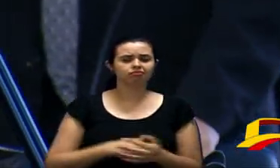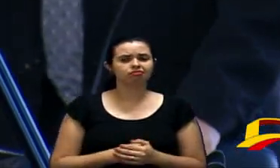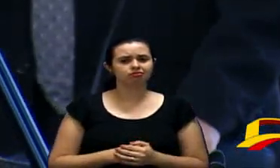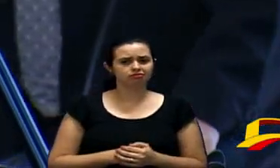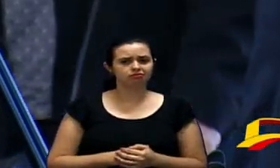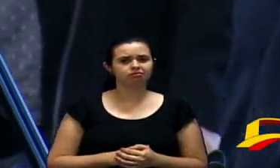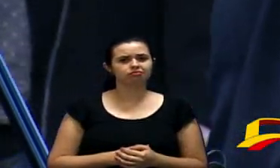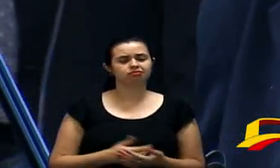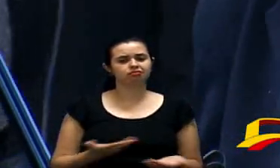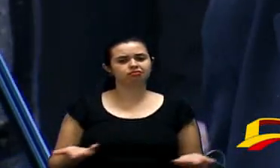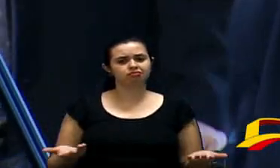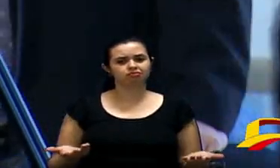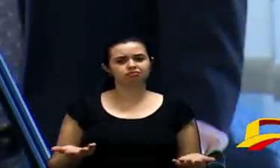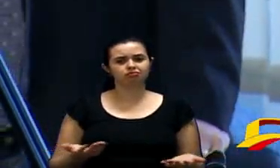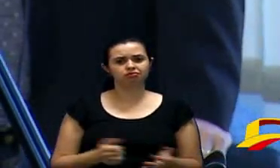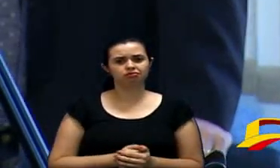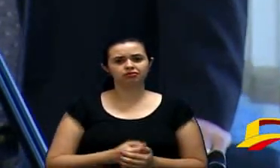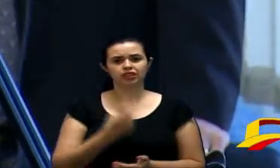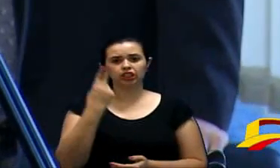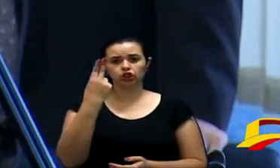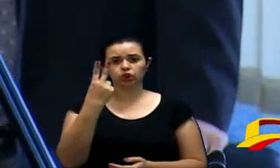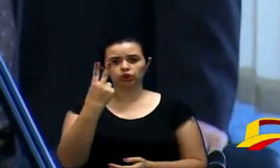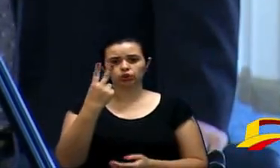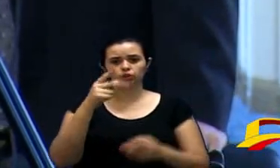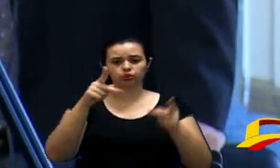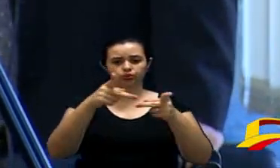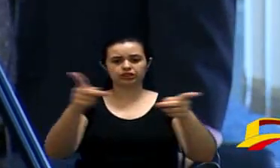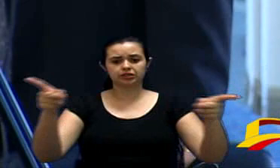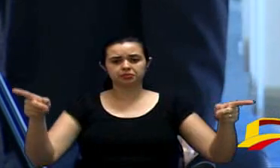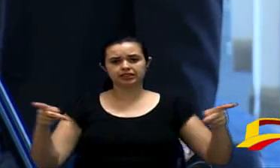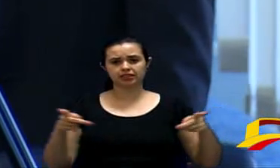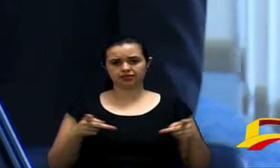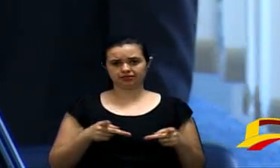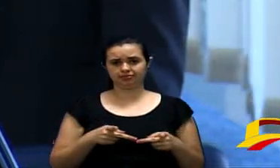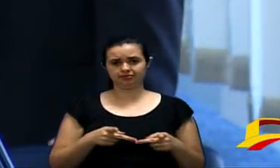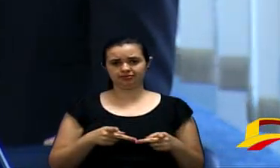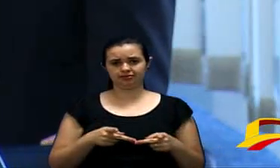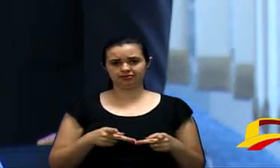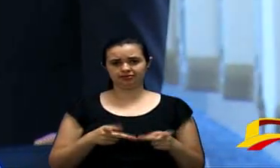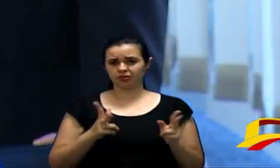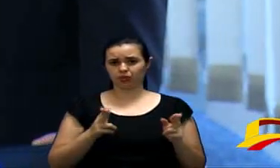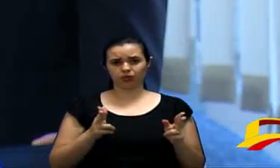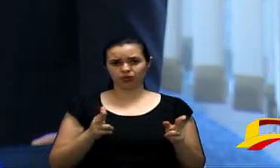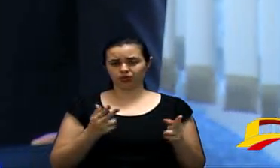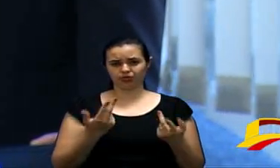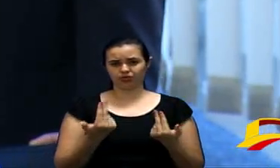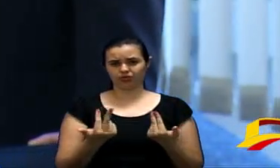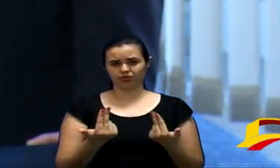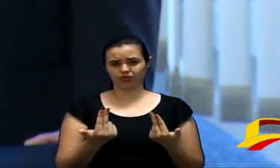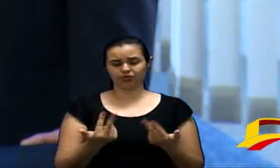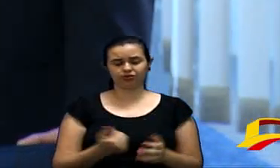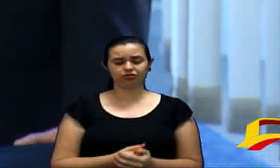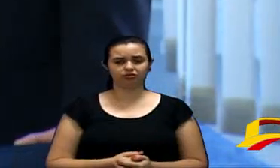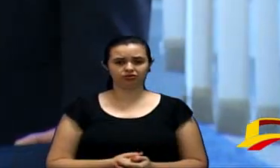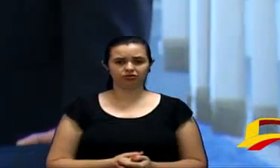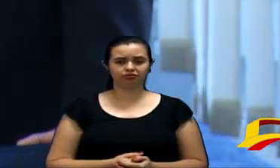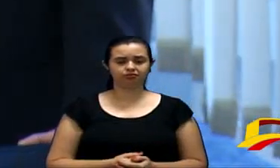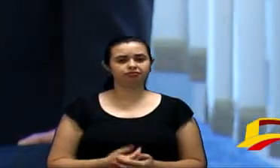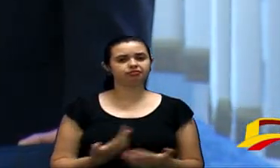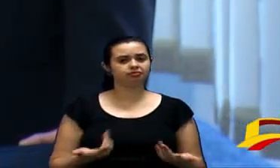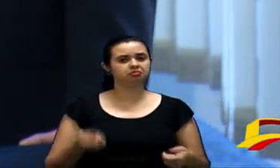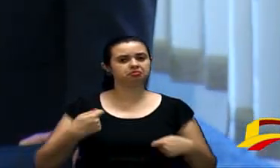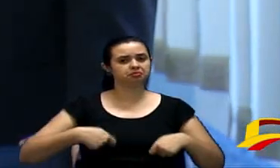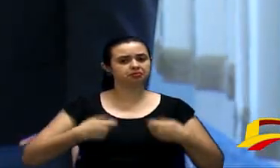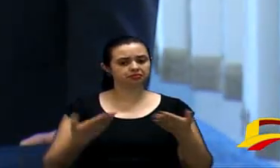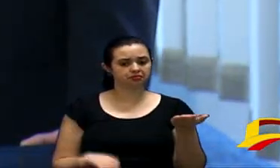Olha, são duas pizzas que a pessoa vai deixar de comer no mês. Então, eu acho que tem que haver esse equilíbrio